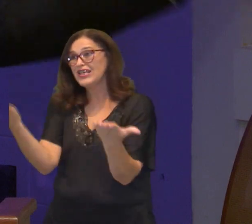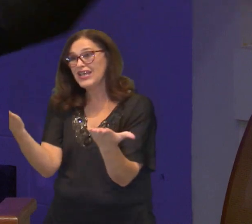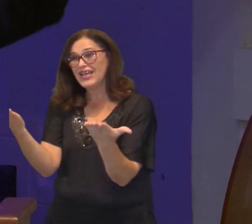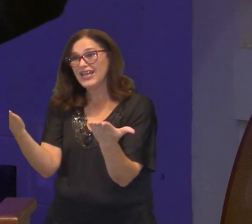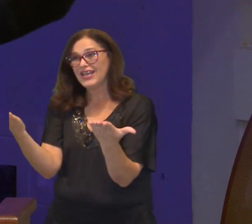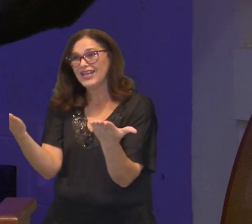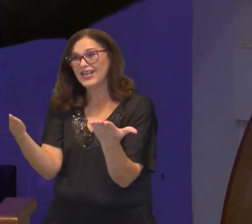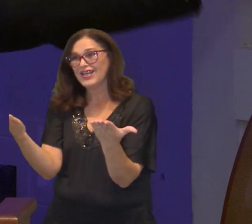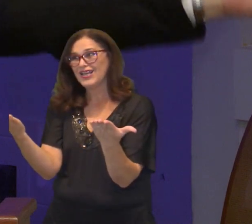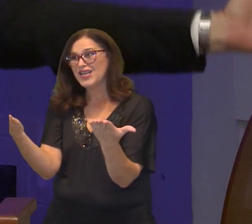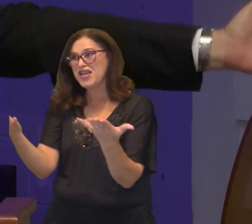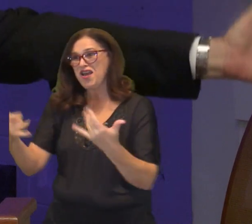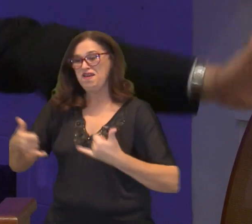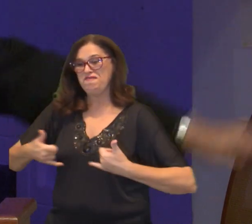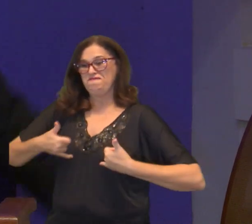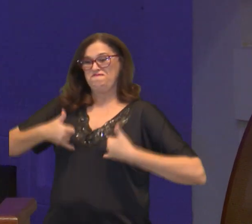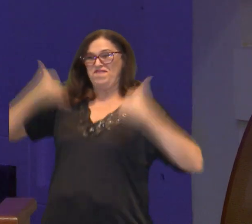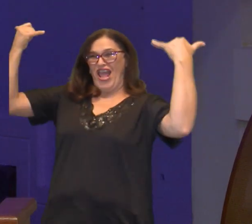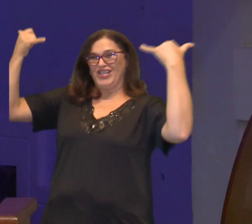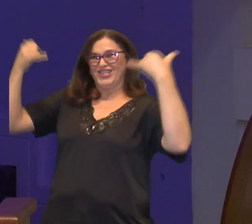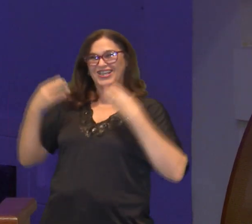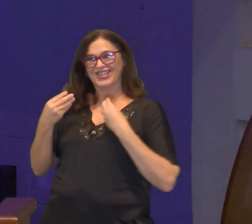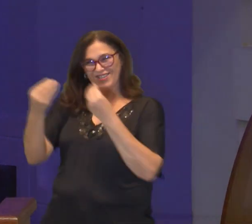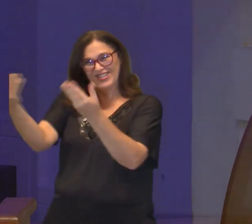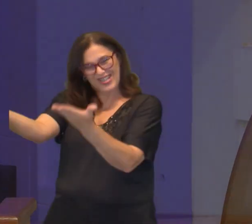uma festa de boas-vindas para você.